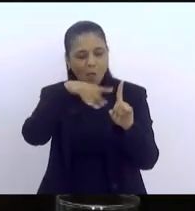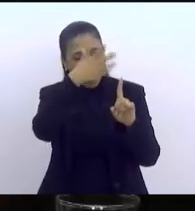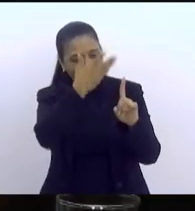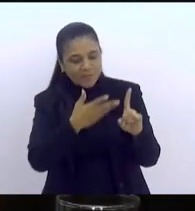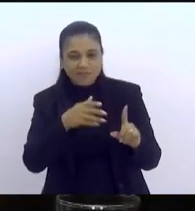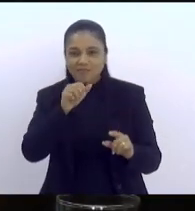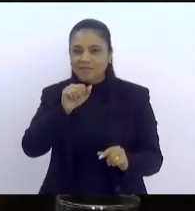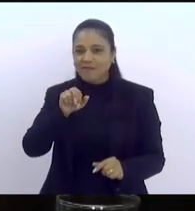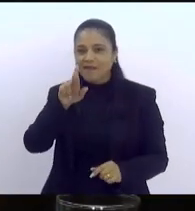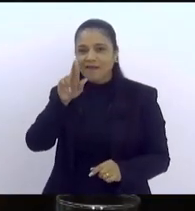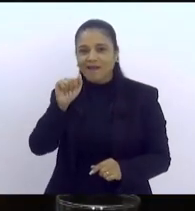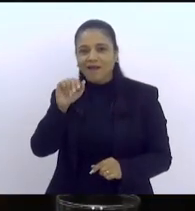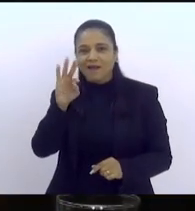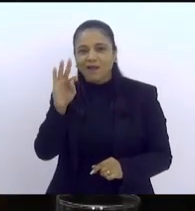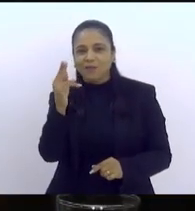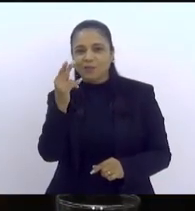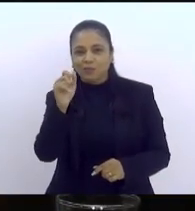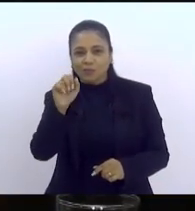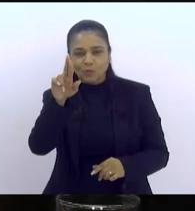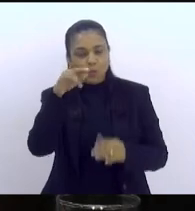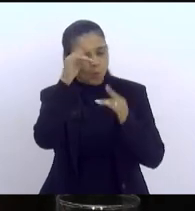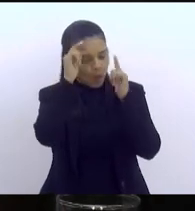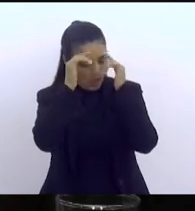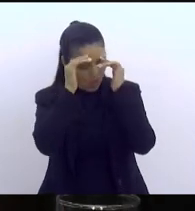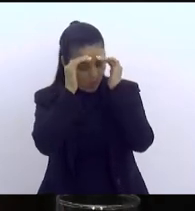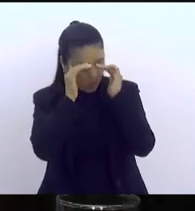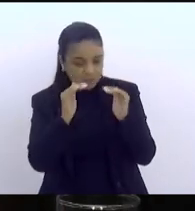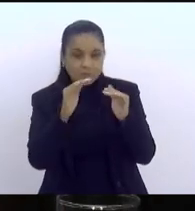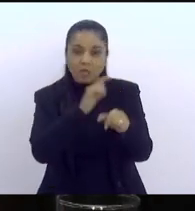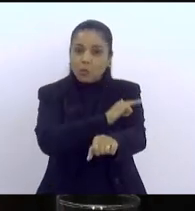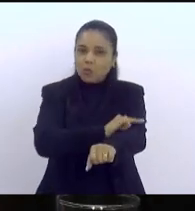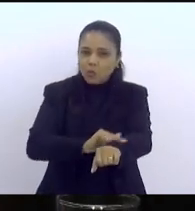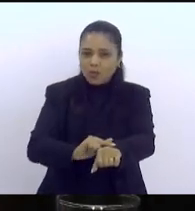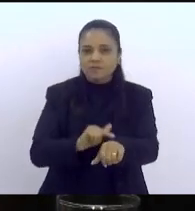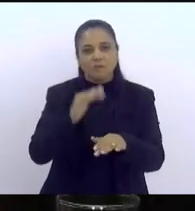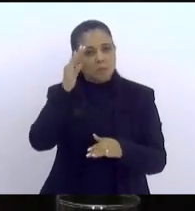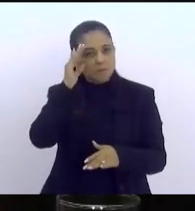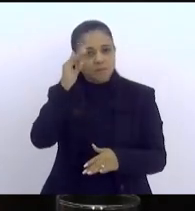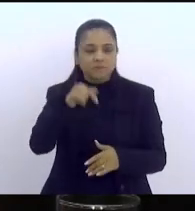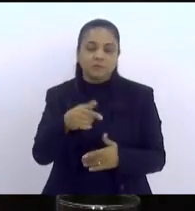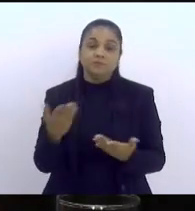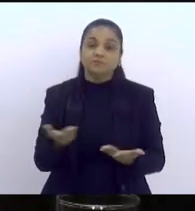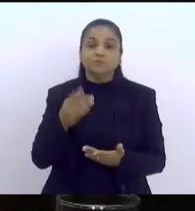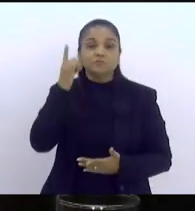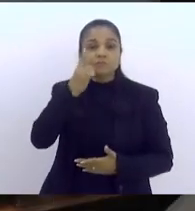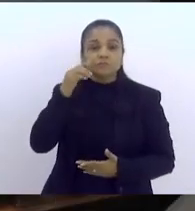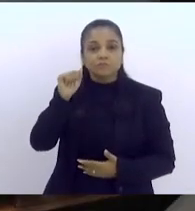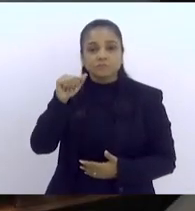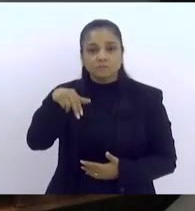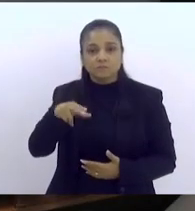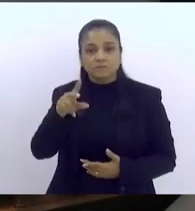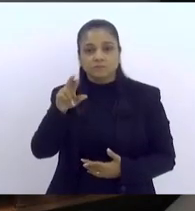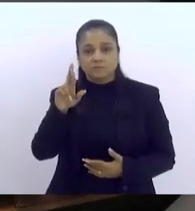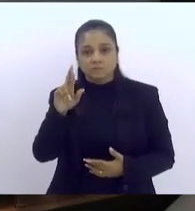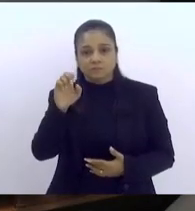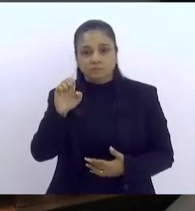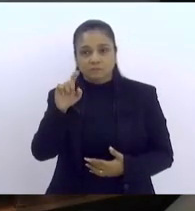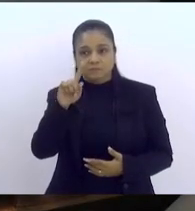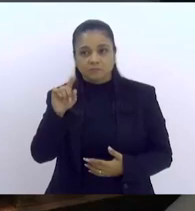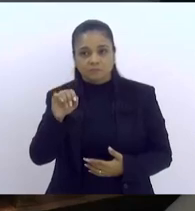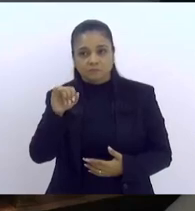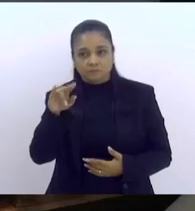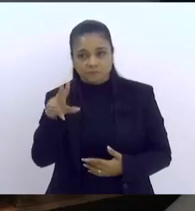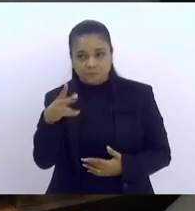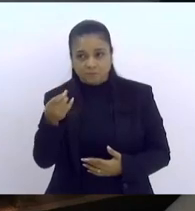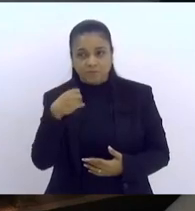Arthur. Elegância, educação pura sempre. Deputado Andrezinho Siciliano, por gentileza. Senhor presidente, aproveitando aqui a fala